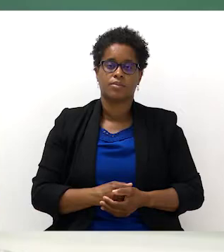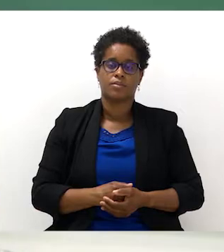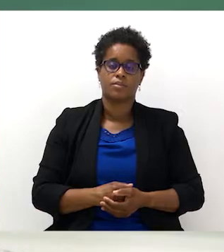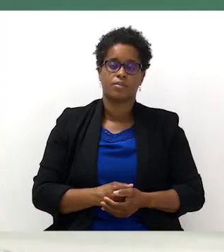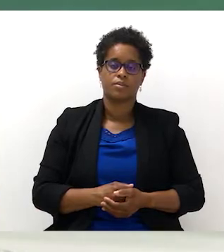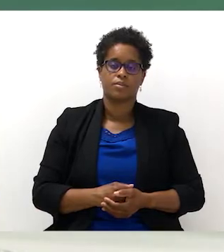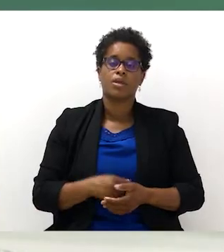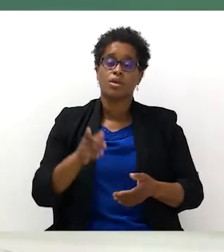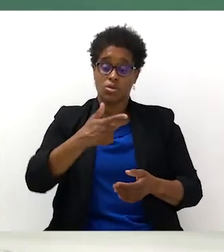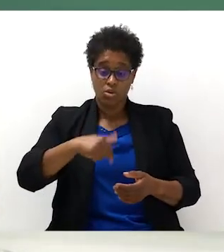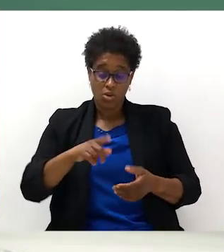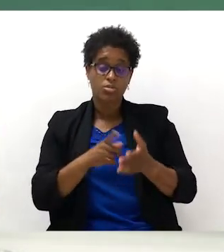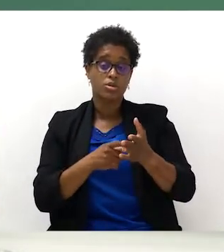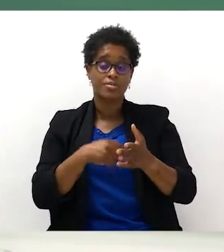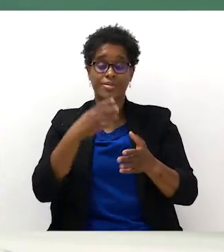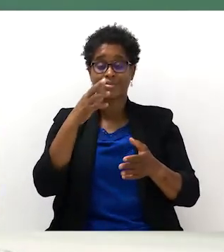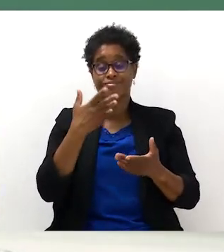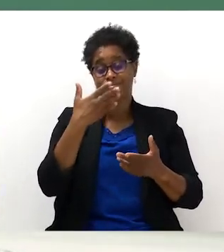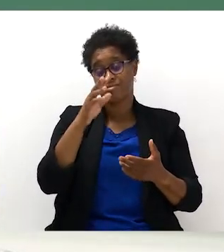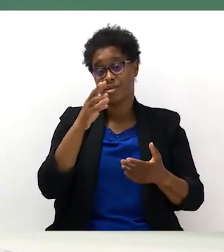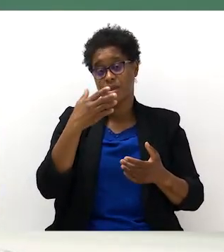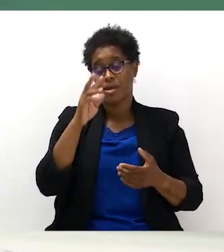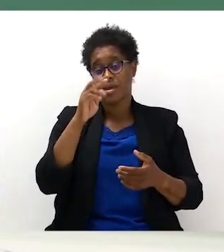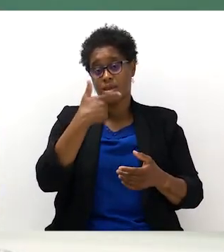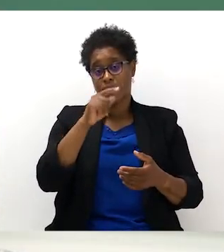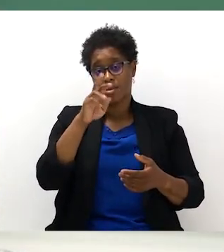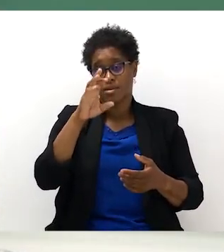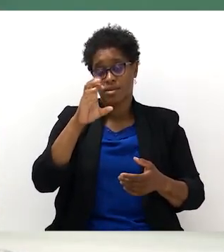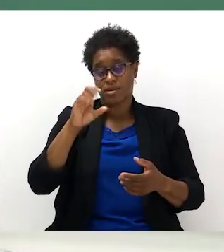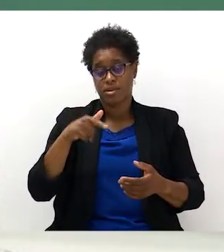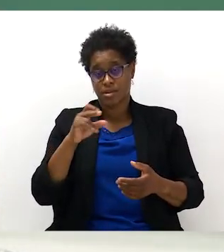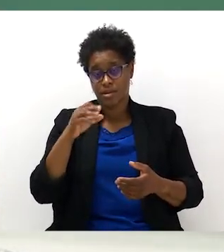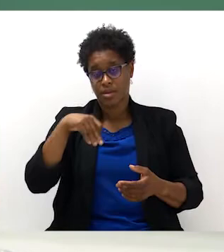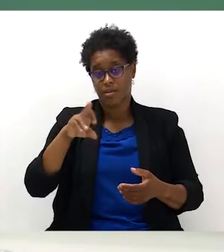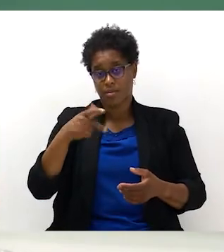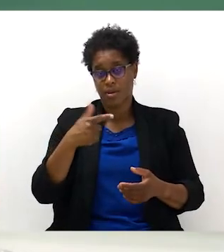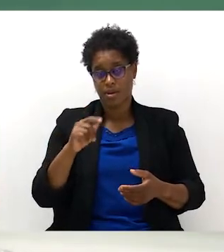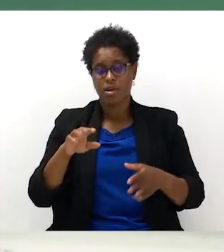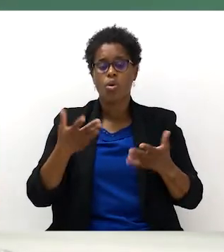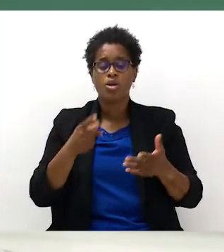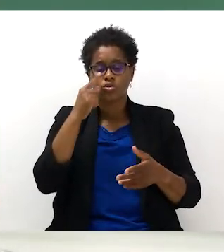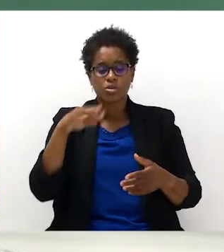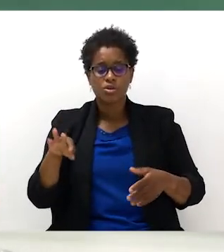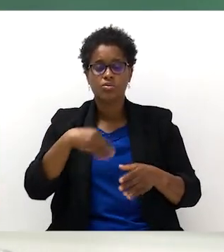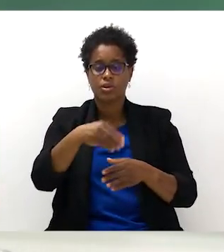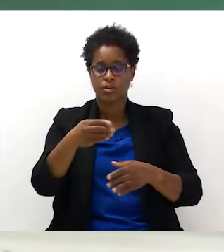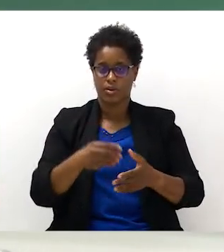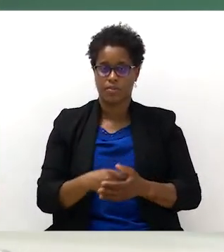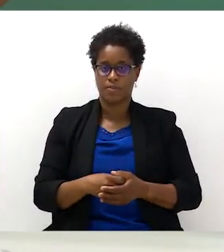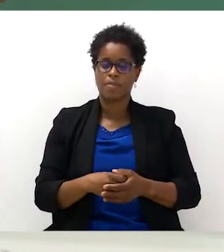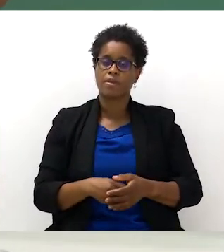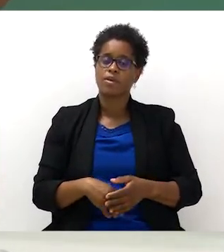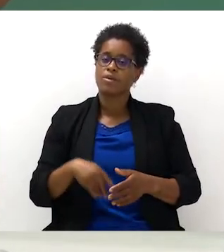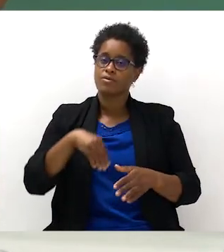precisamos da terça parte. Então, a quantos meninos que vamos distribuir? Vamos distribuir